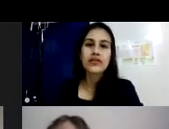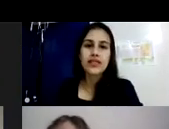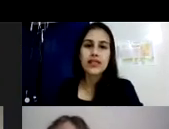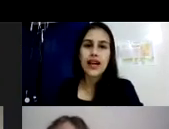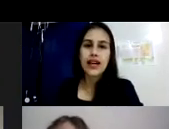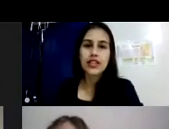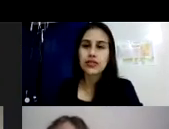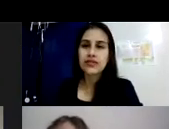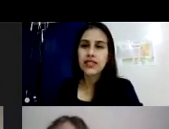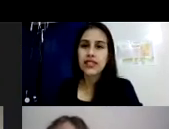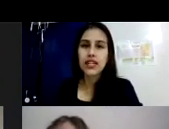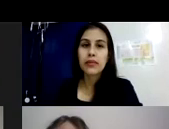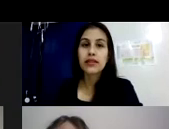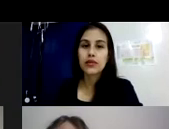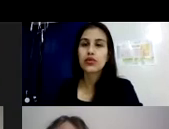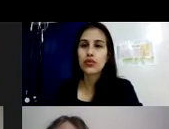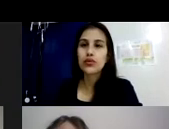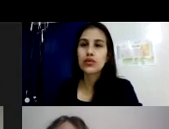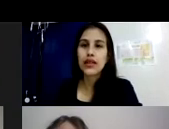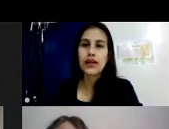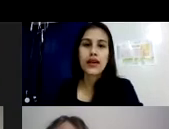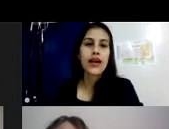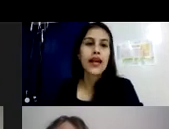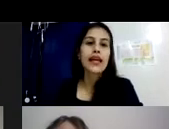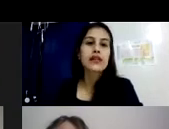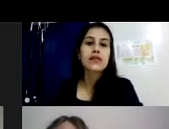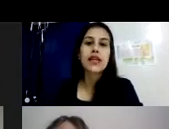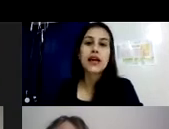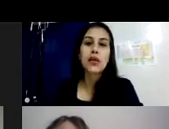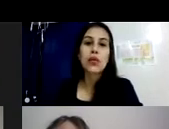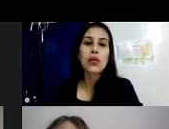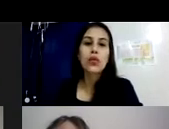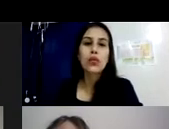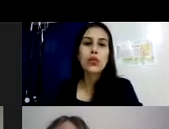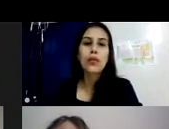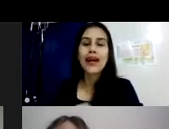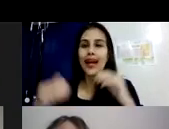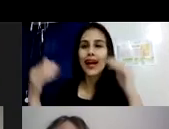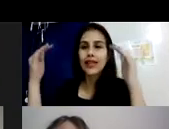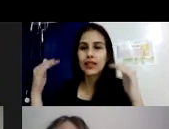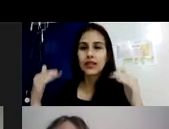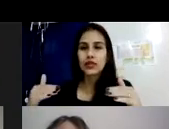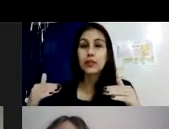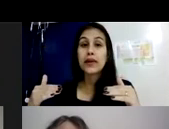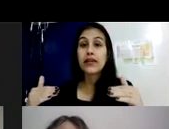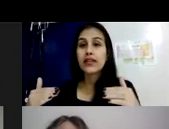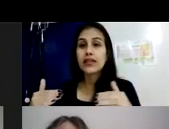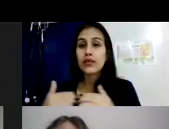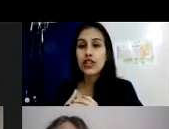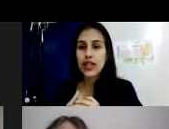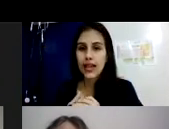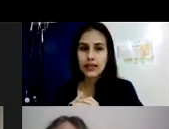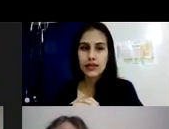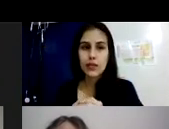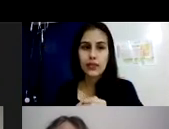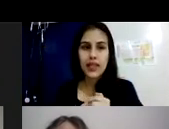uma universidade aberta do SUS, né? Eles fizeram uma carta de prevenção